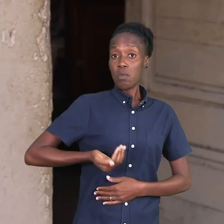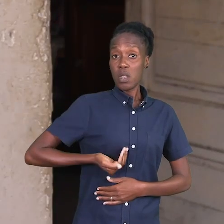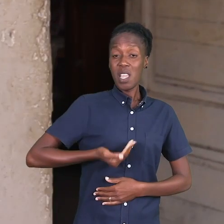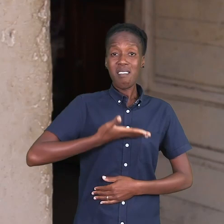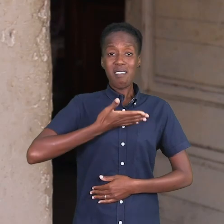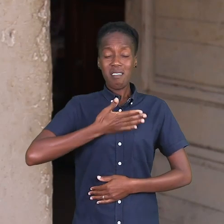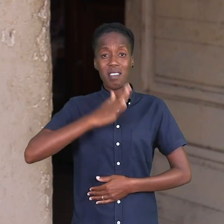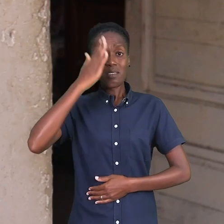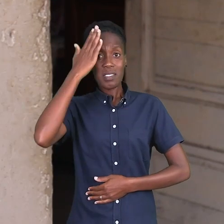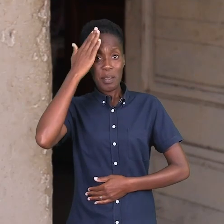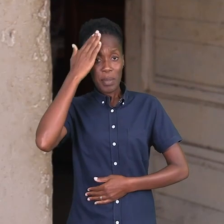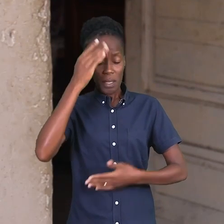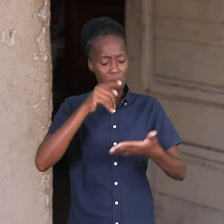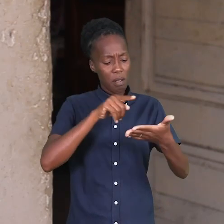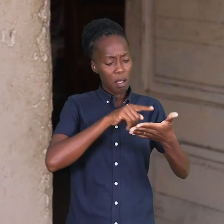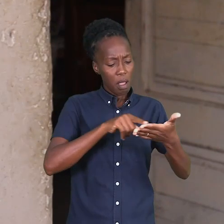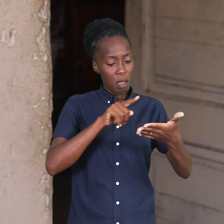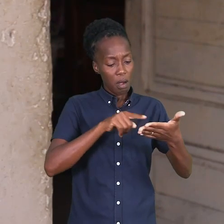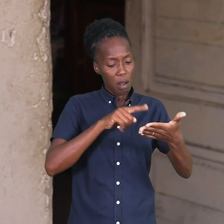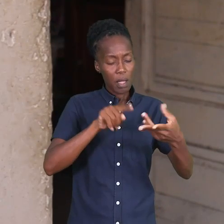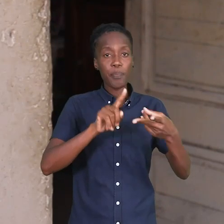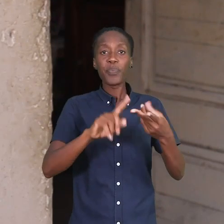de quererem saber ler e escrever,